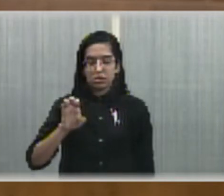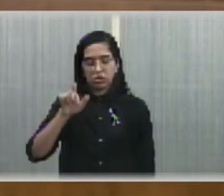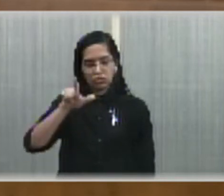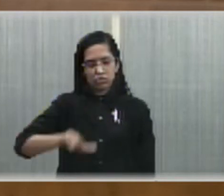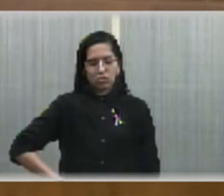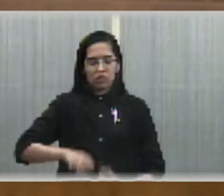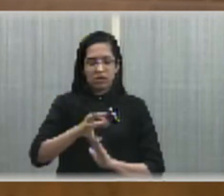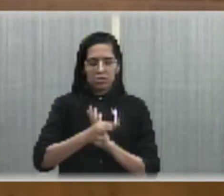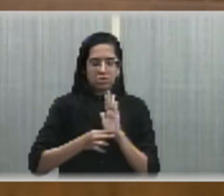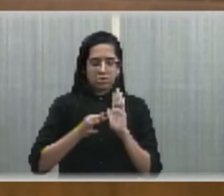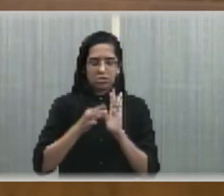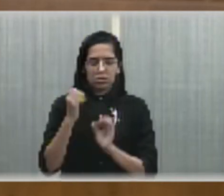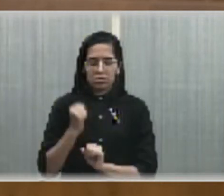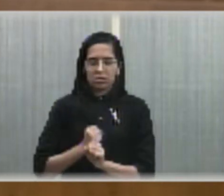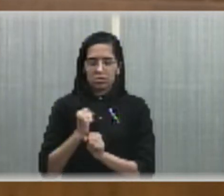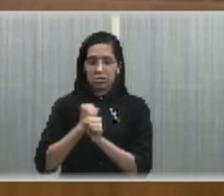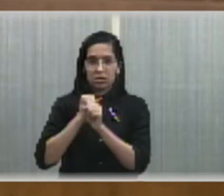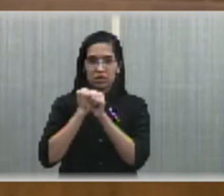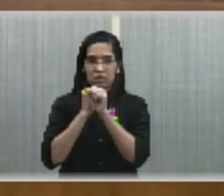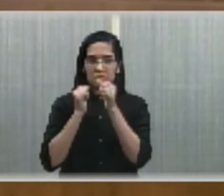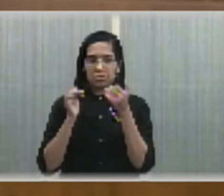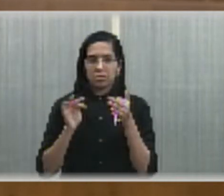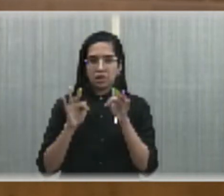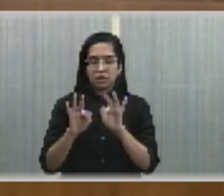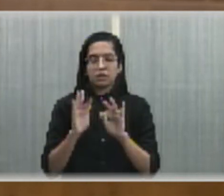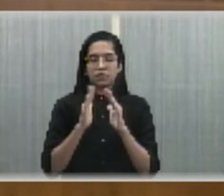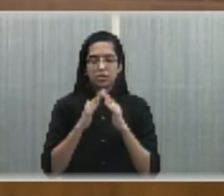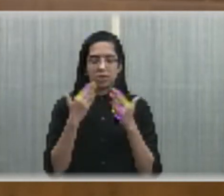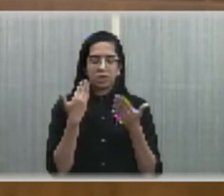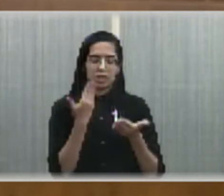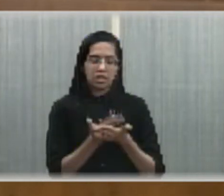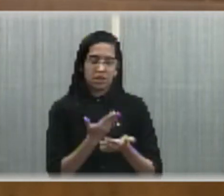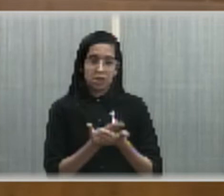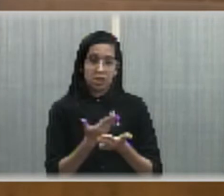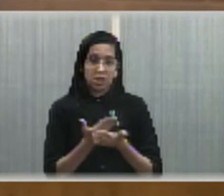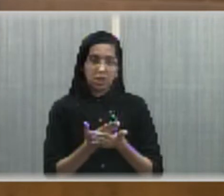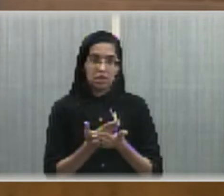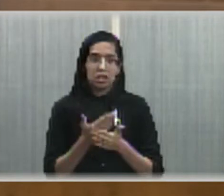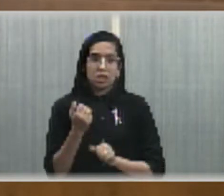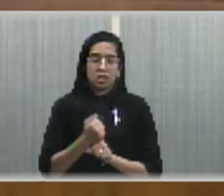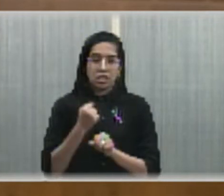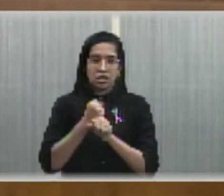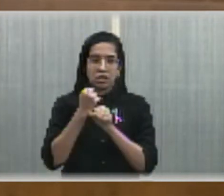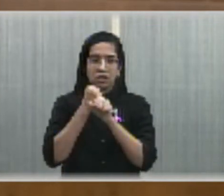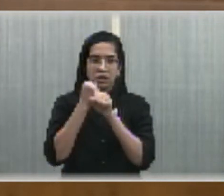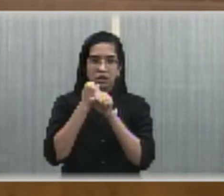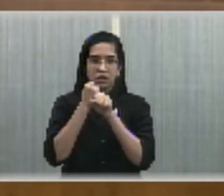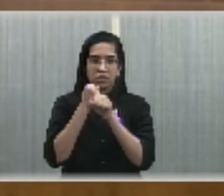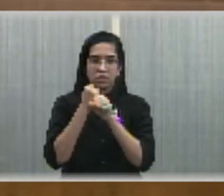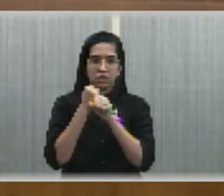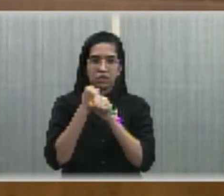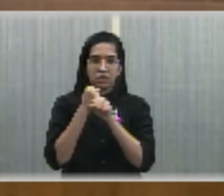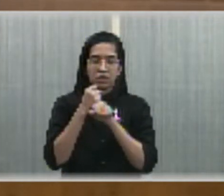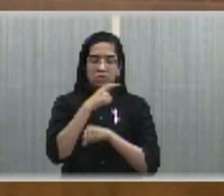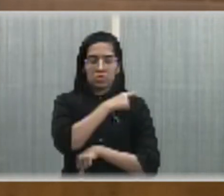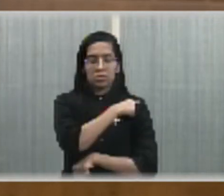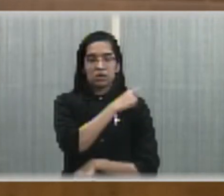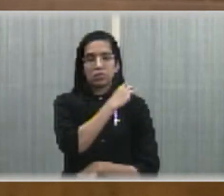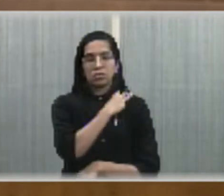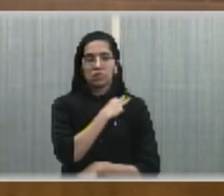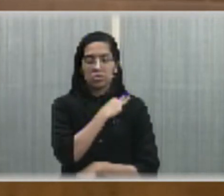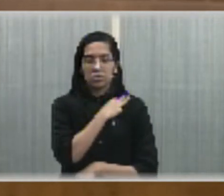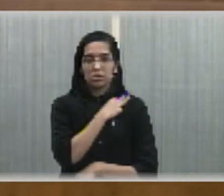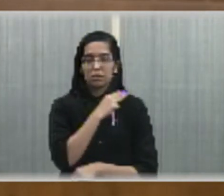para concluir a unidade escolar Deputado Mussa Demes, que é a unidade escolar do ensino médio, que